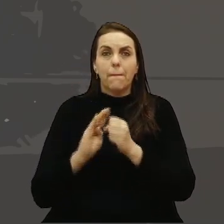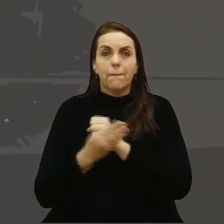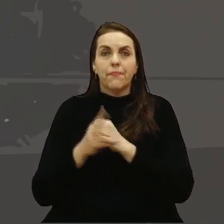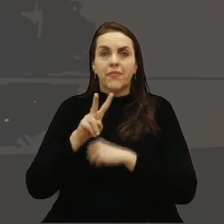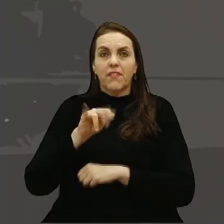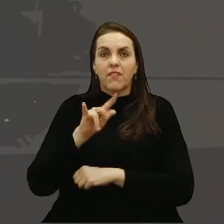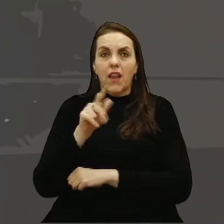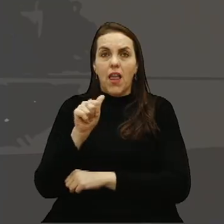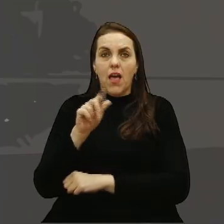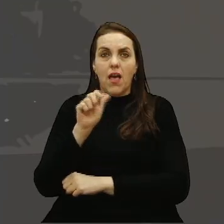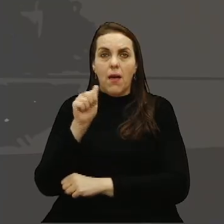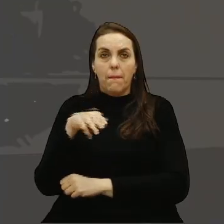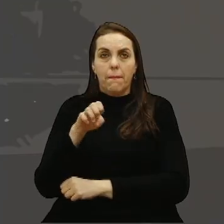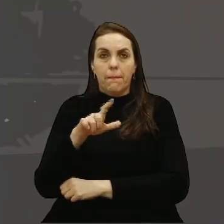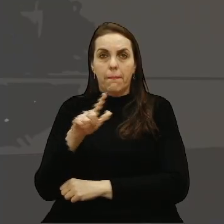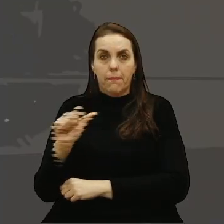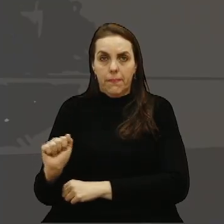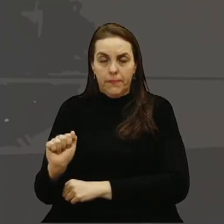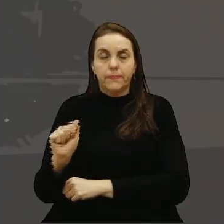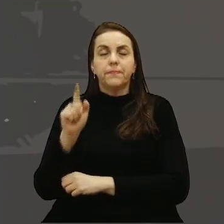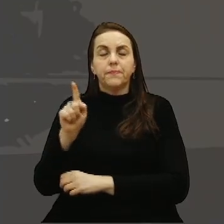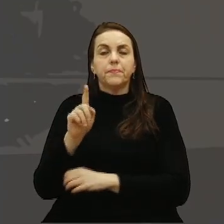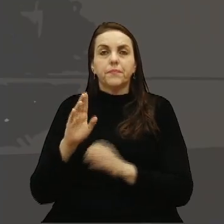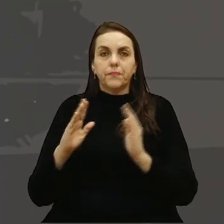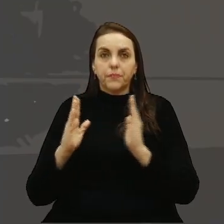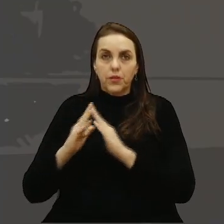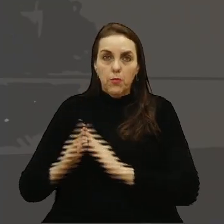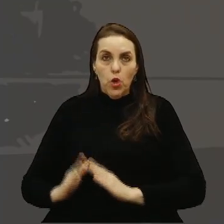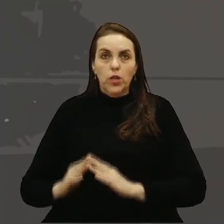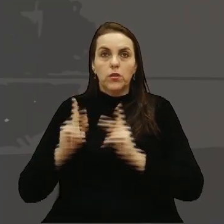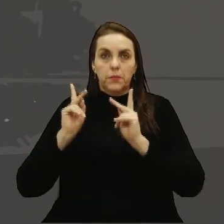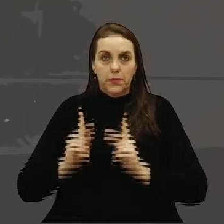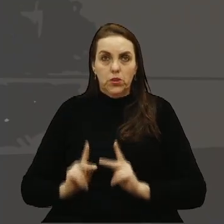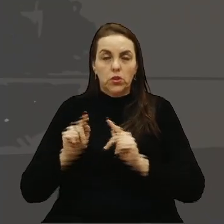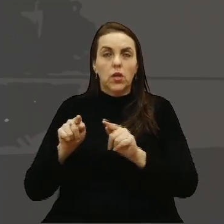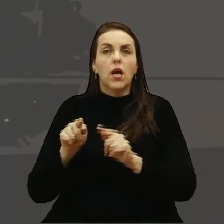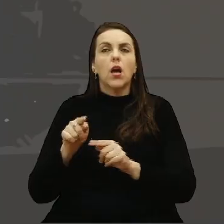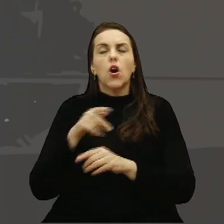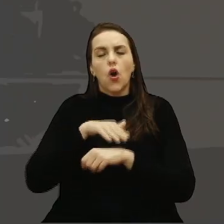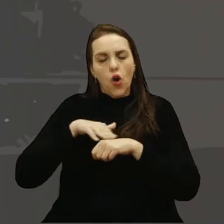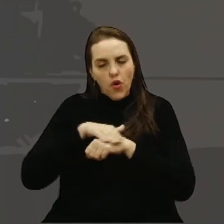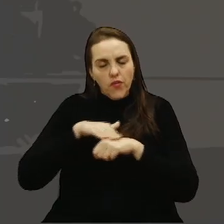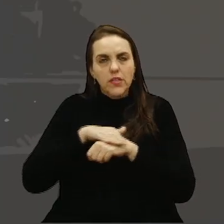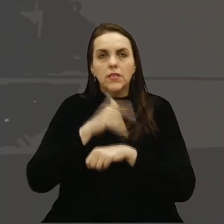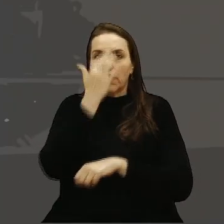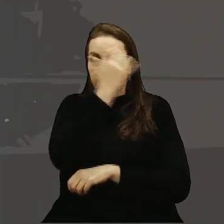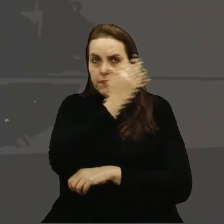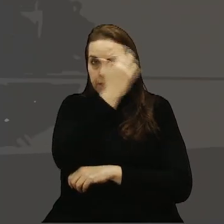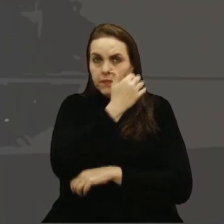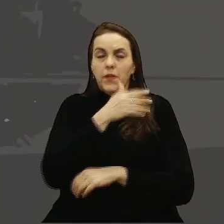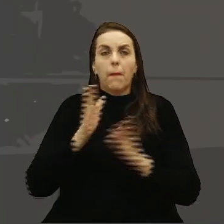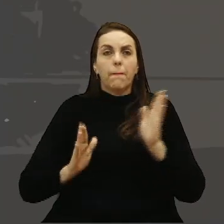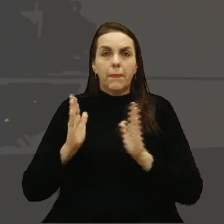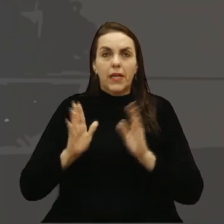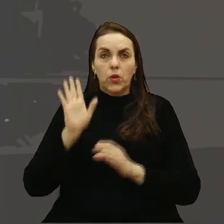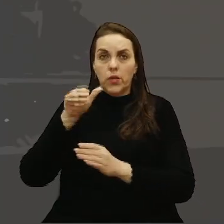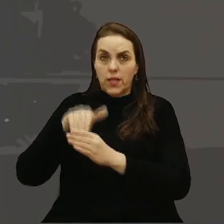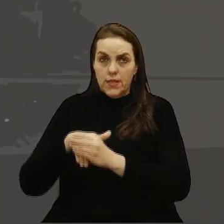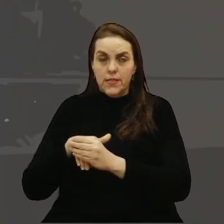voltando ao assunto, os colegas, os moradores, melhor dizendo, disseram que conversaram com o prefeito no período eleitoral, o prefeito fez a promessa de um